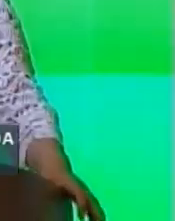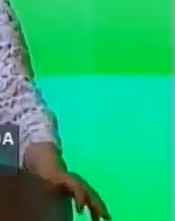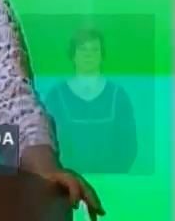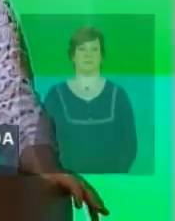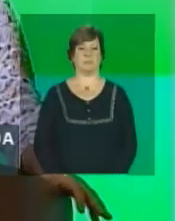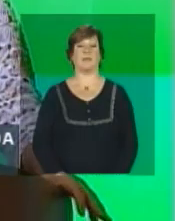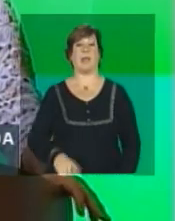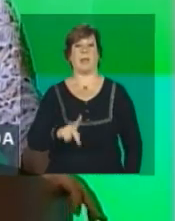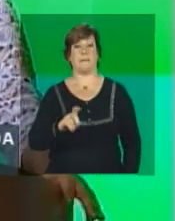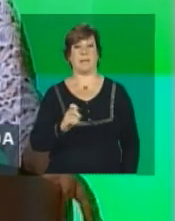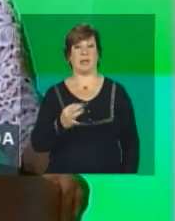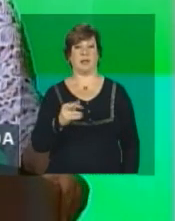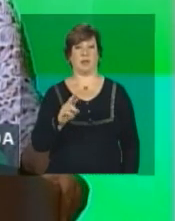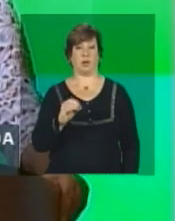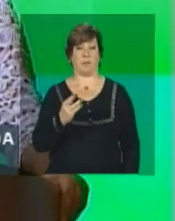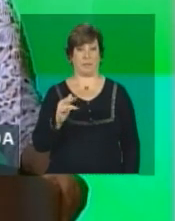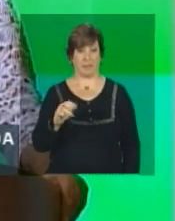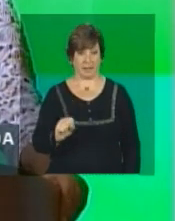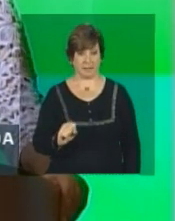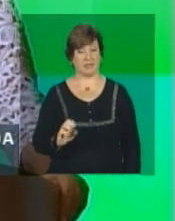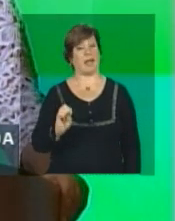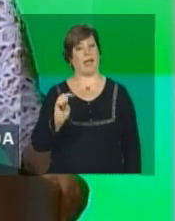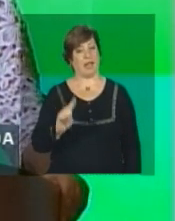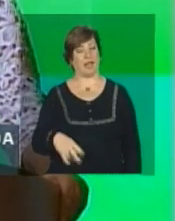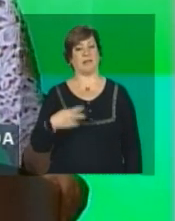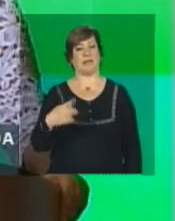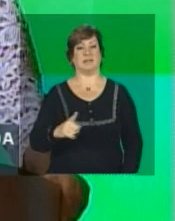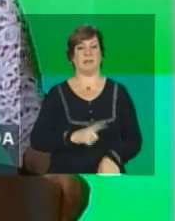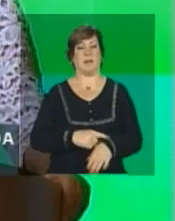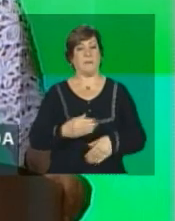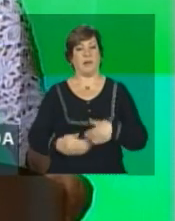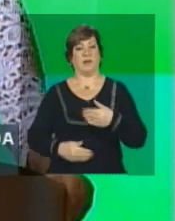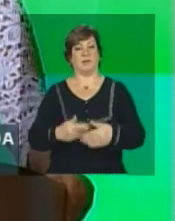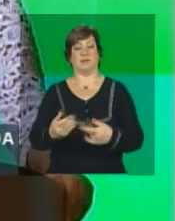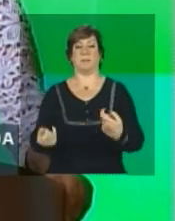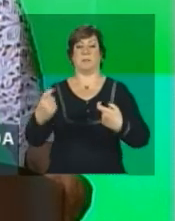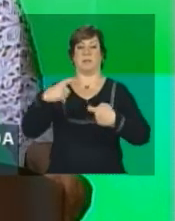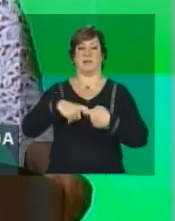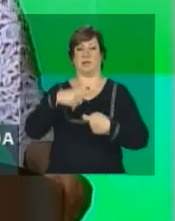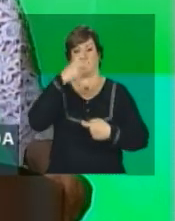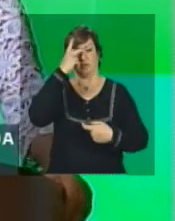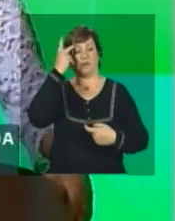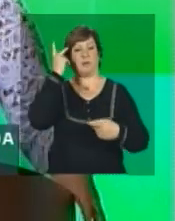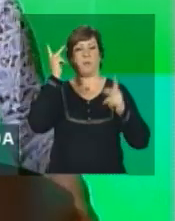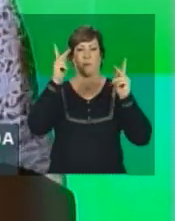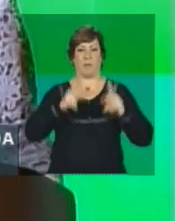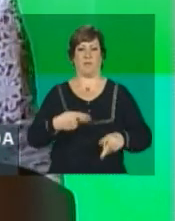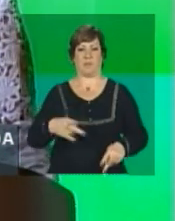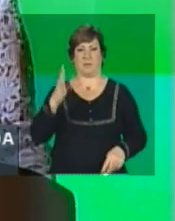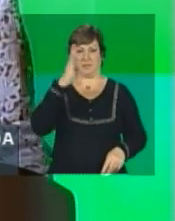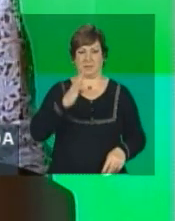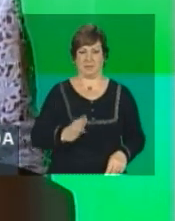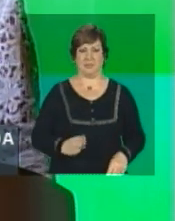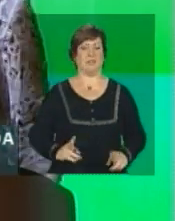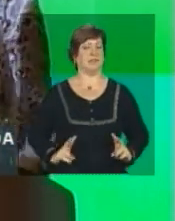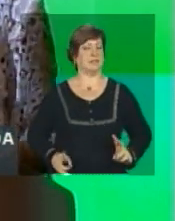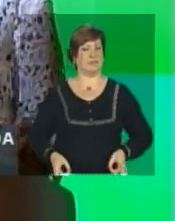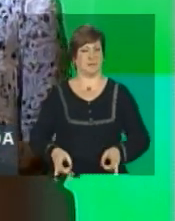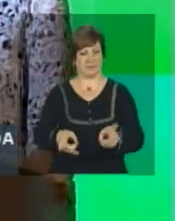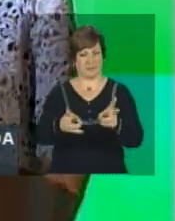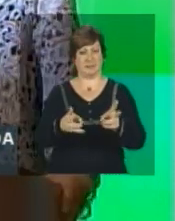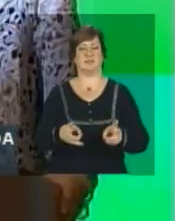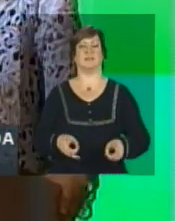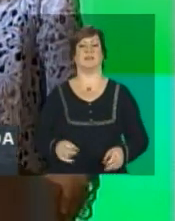A Petrobras é, nesse processo, uma parceira do povo brasileiro e será uma parceira do povo